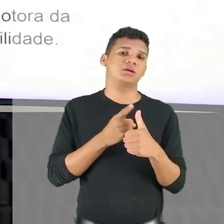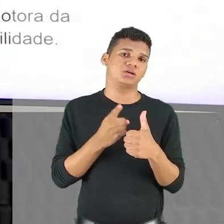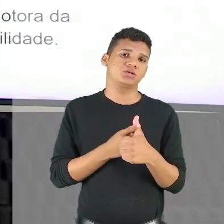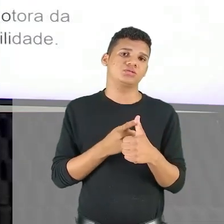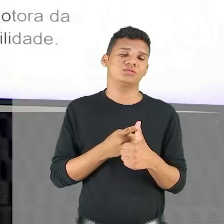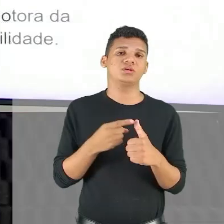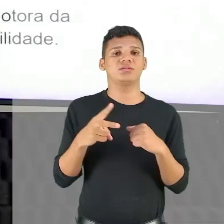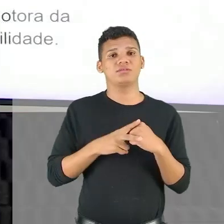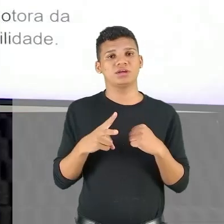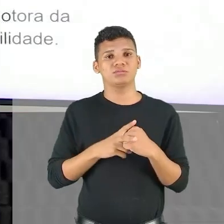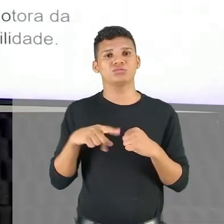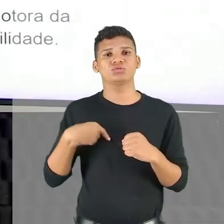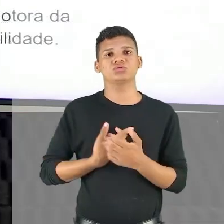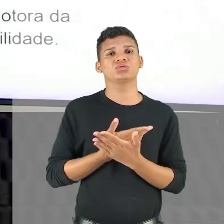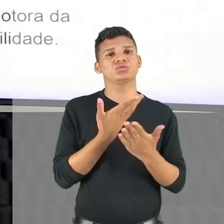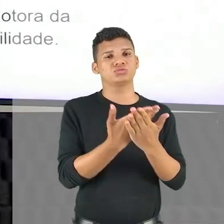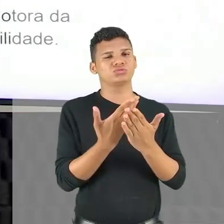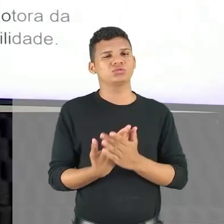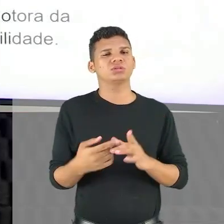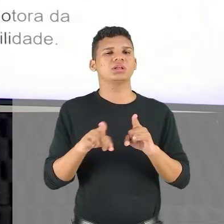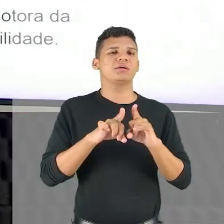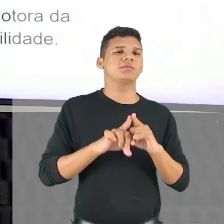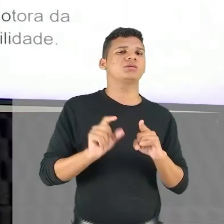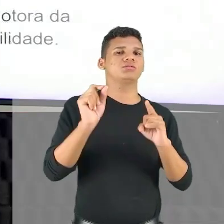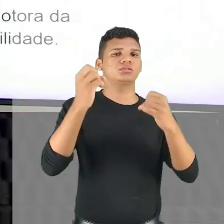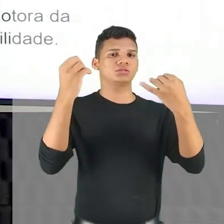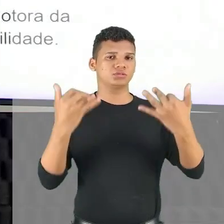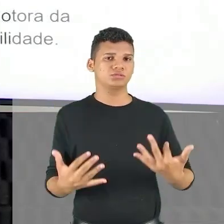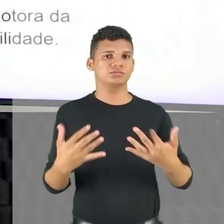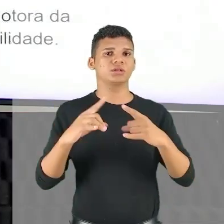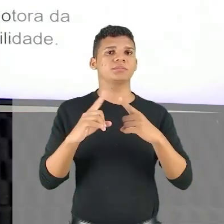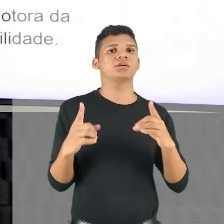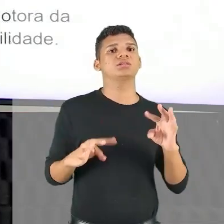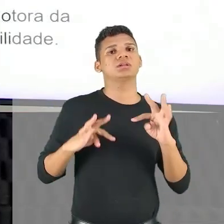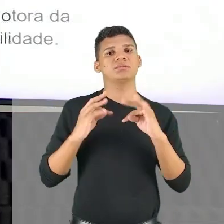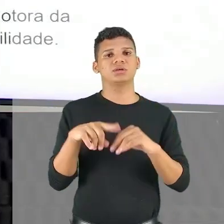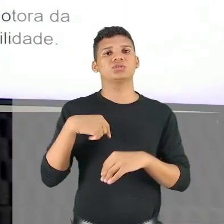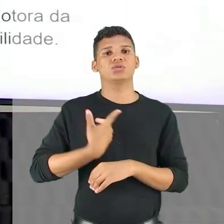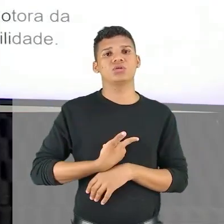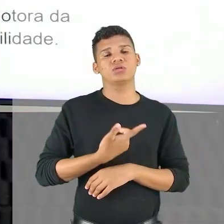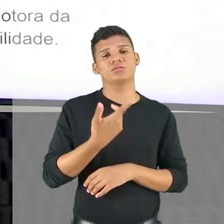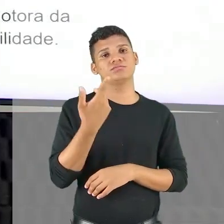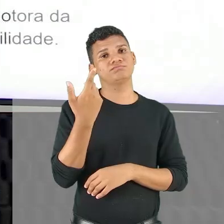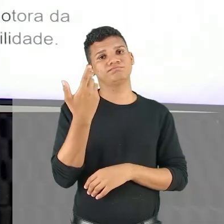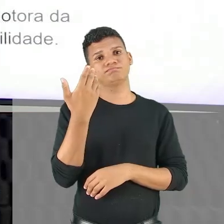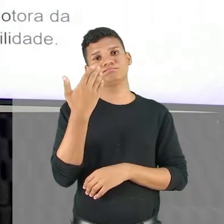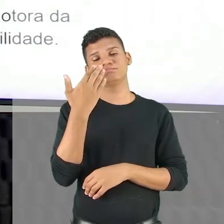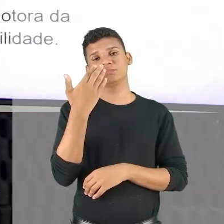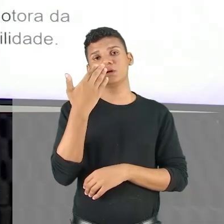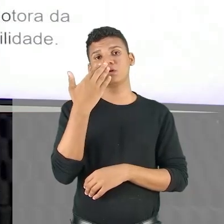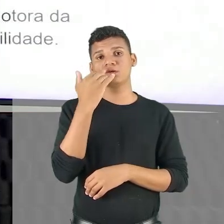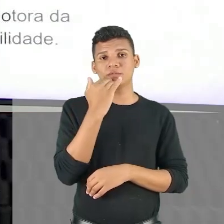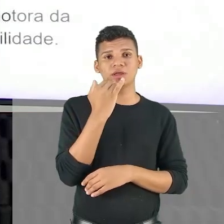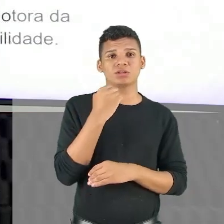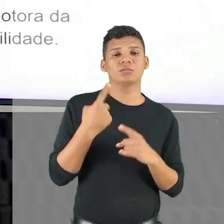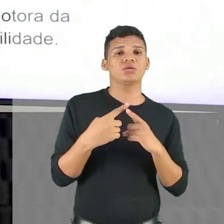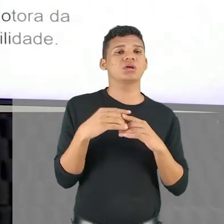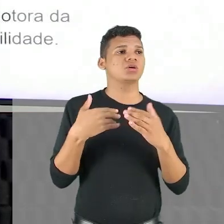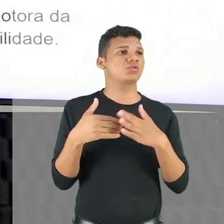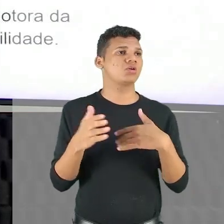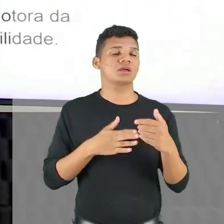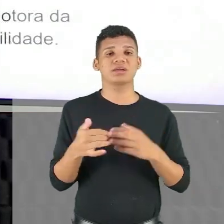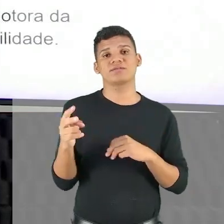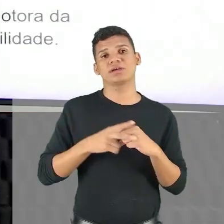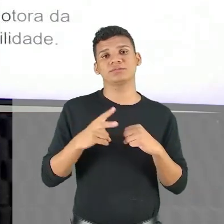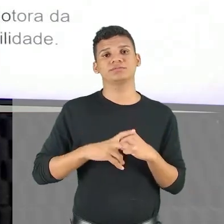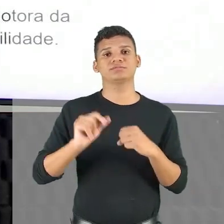Nosotros estudiamos, nosotros hablamos, nosotros bailamos, nosotros comemos, nosotros salimos. Qualquer verbo conjugado em